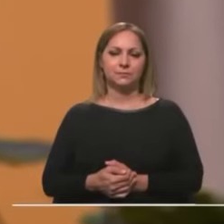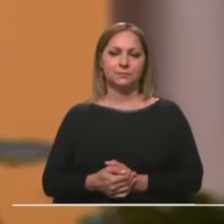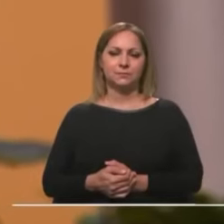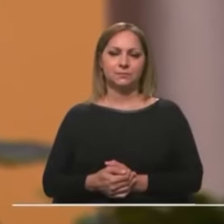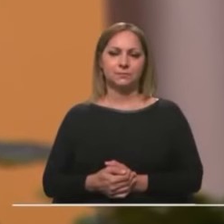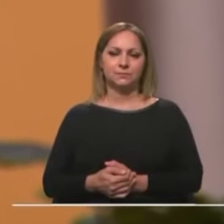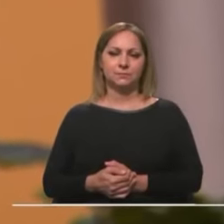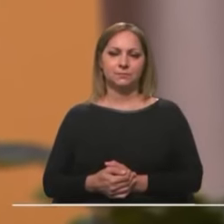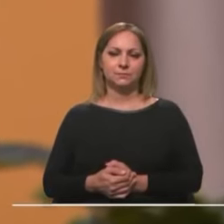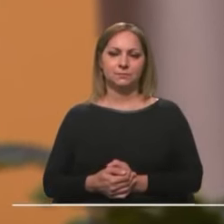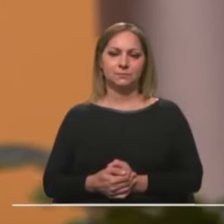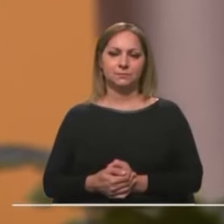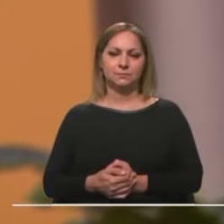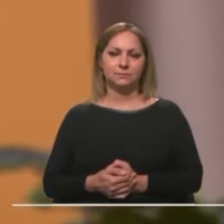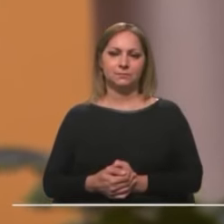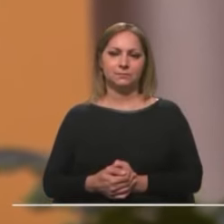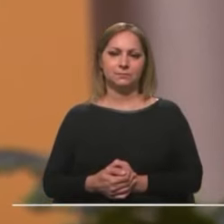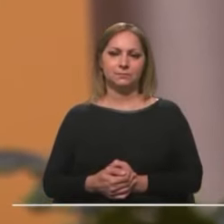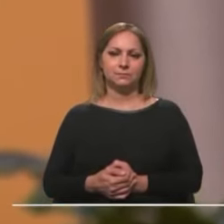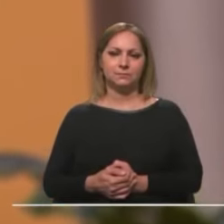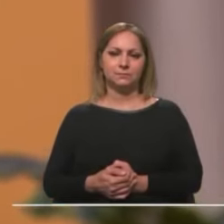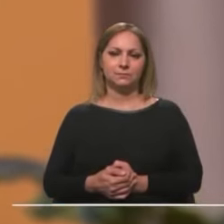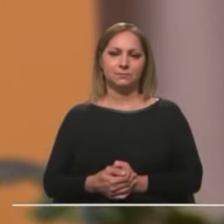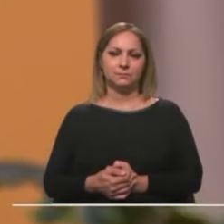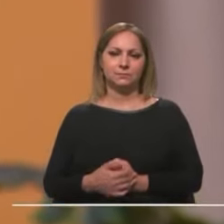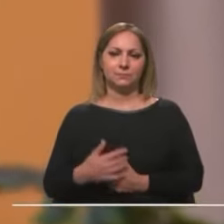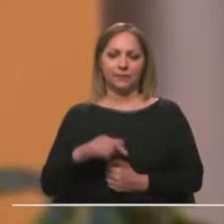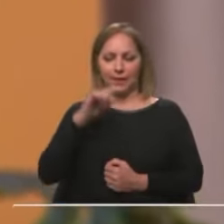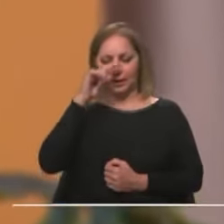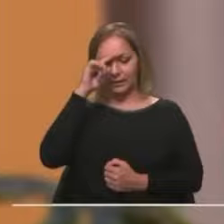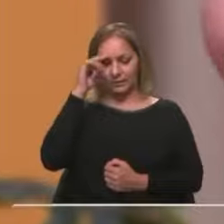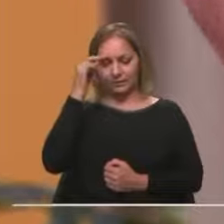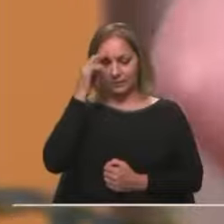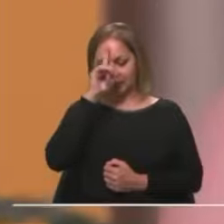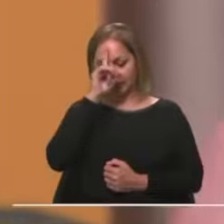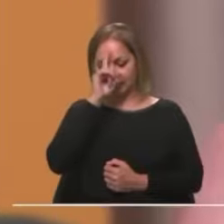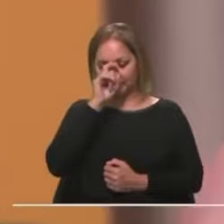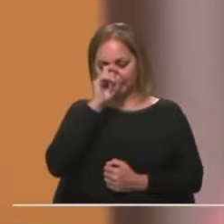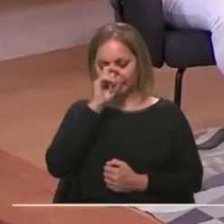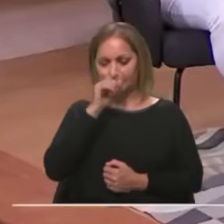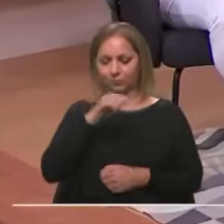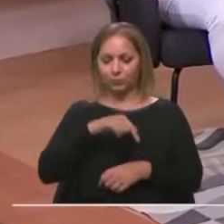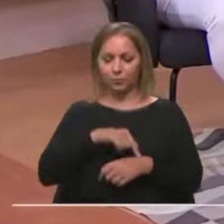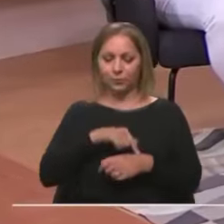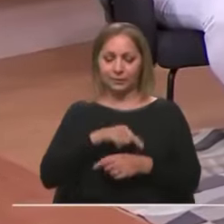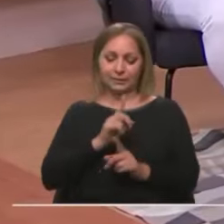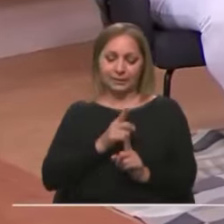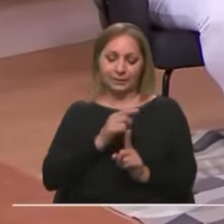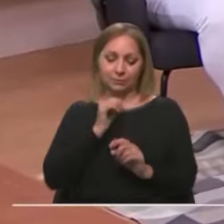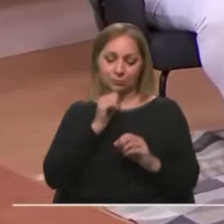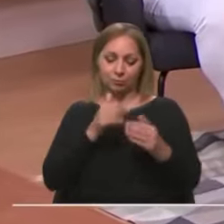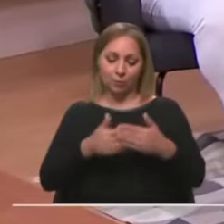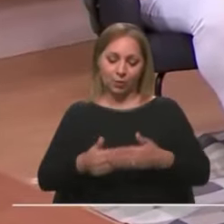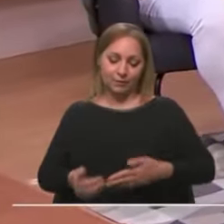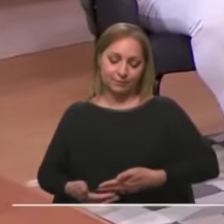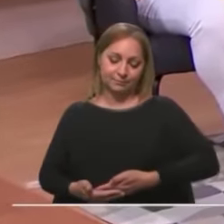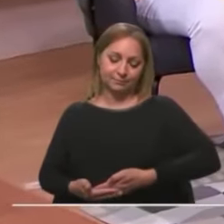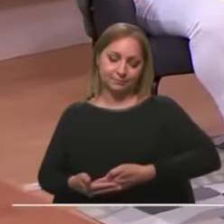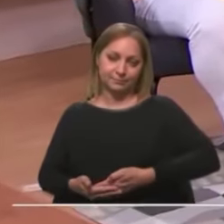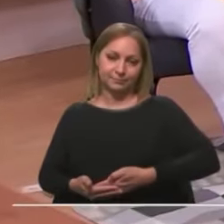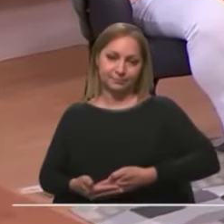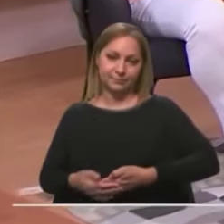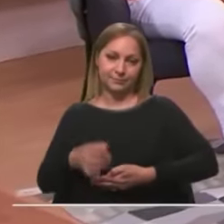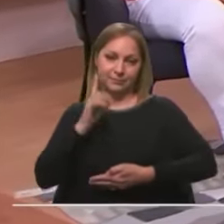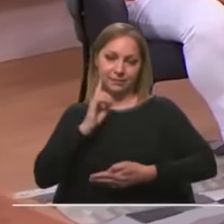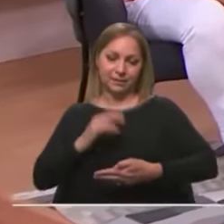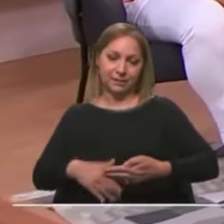futuro é difícil Recordar Claro este momento é um momento muito trágico grávida